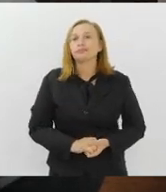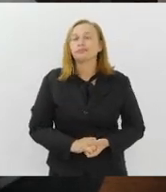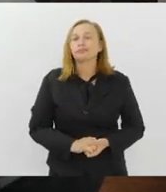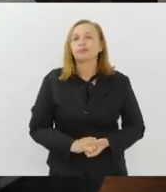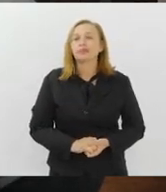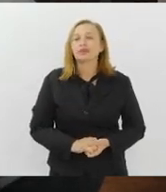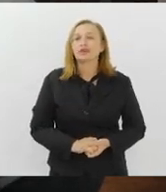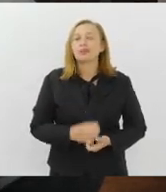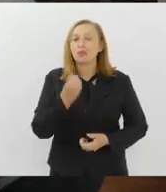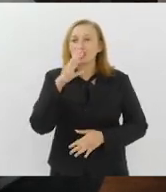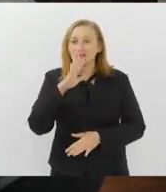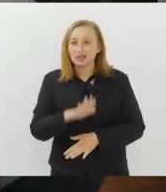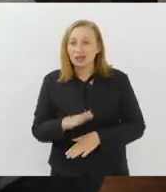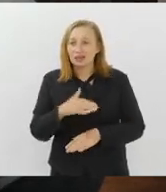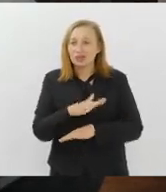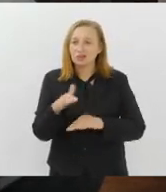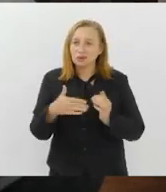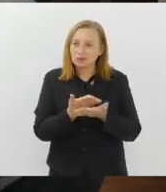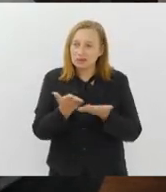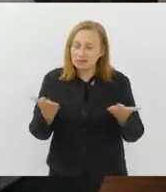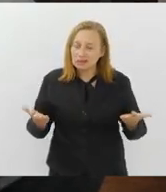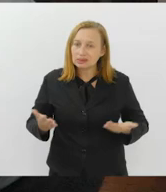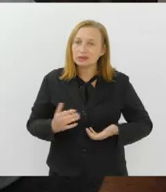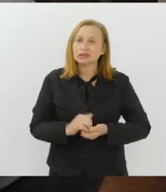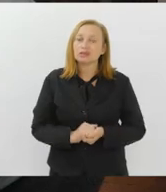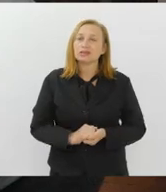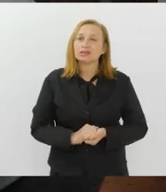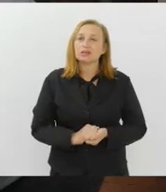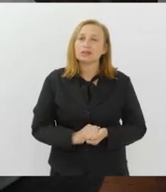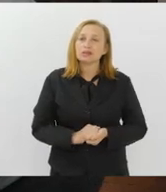Opa, muito boa tarde a todos.